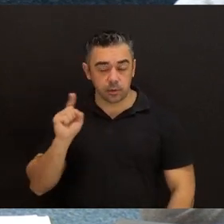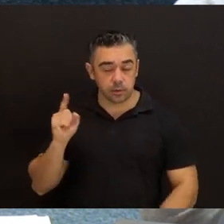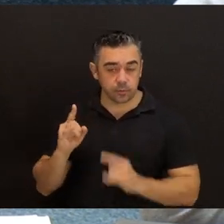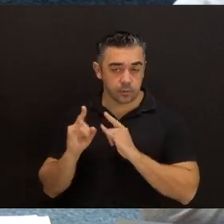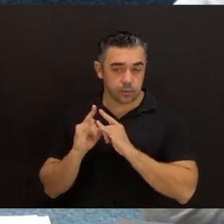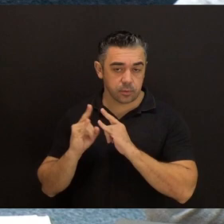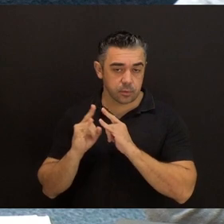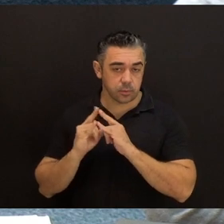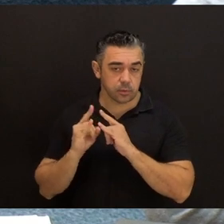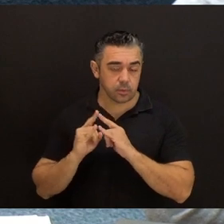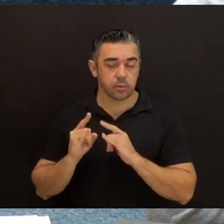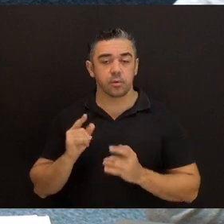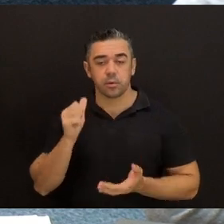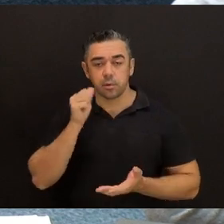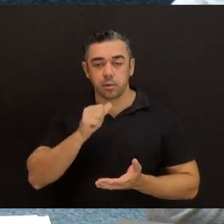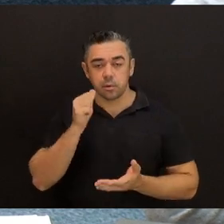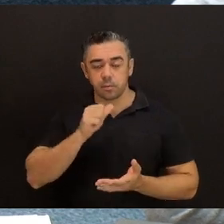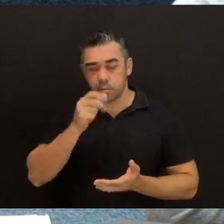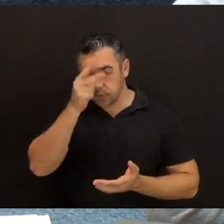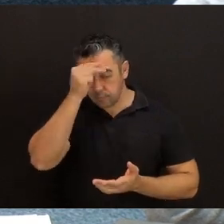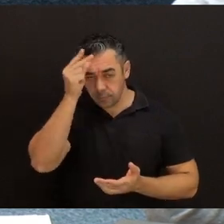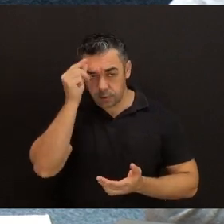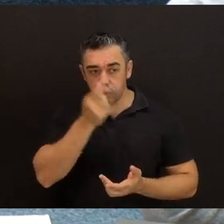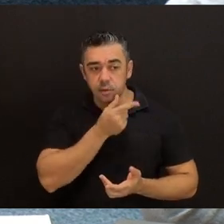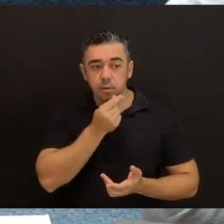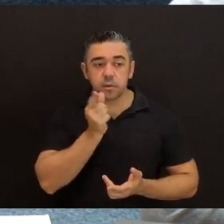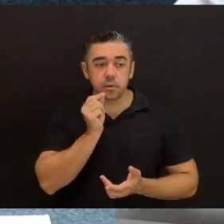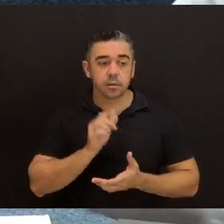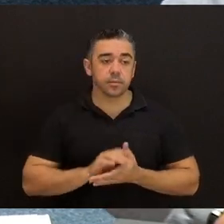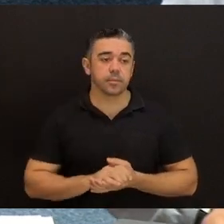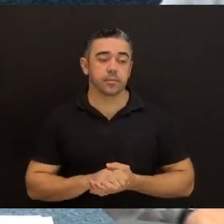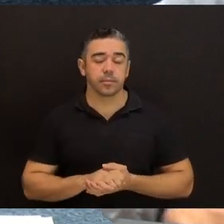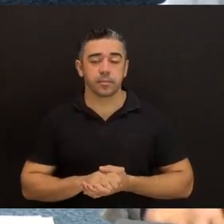Pena com a gestão da prefeita menina Singer